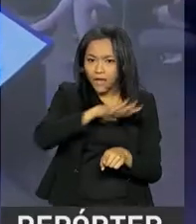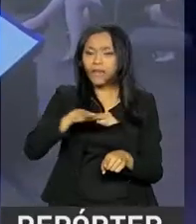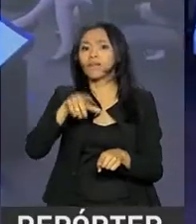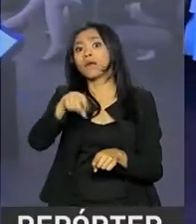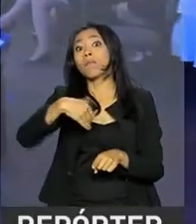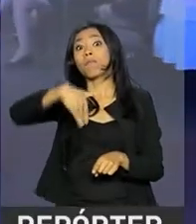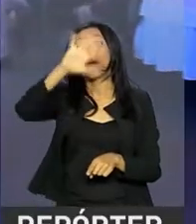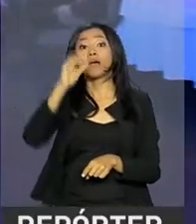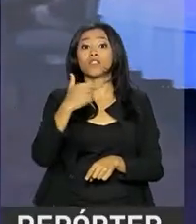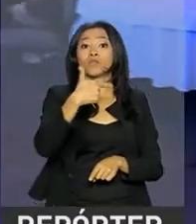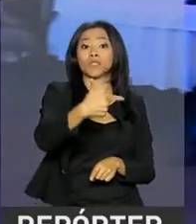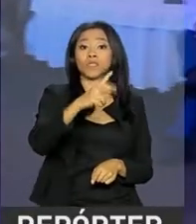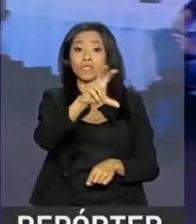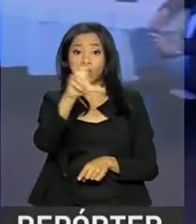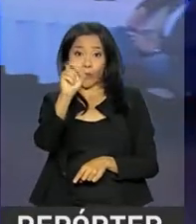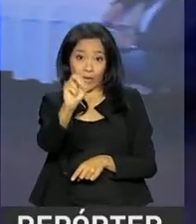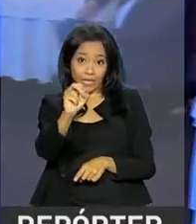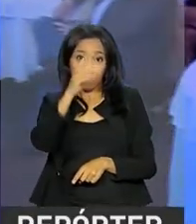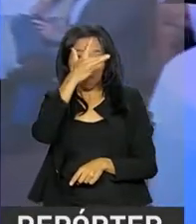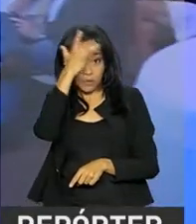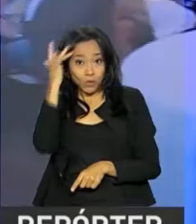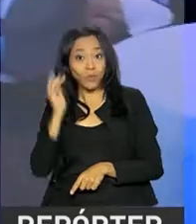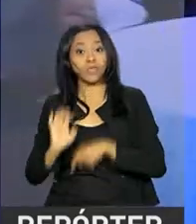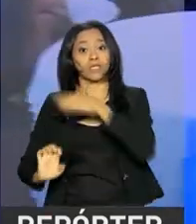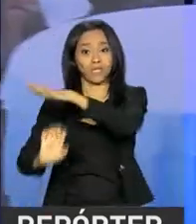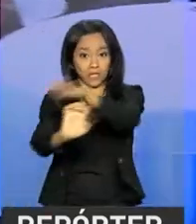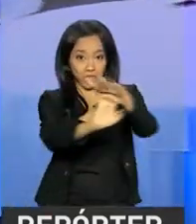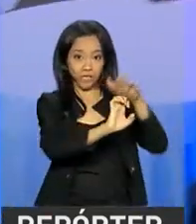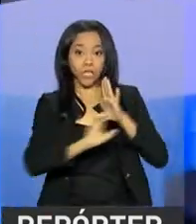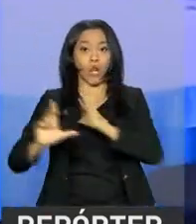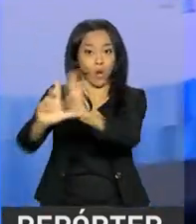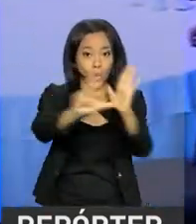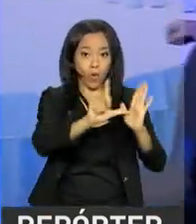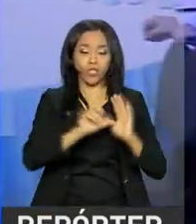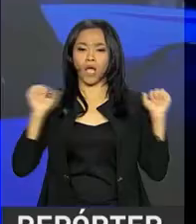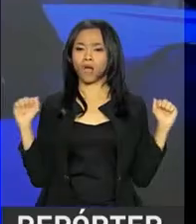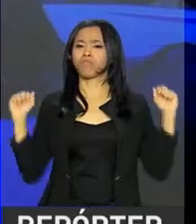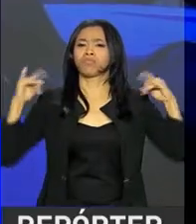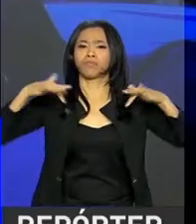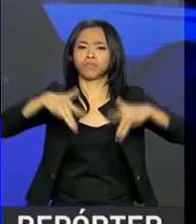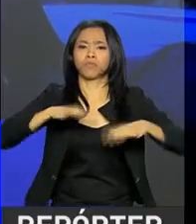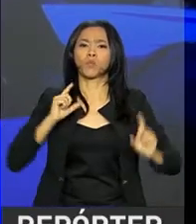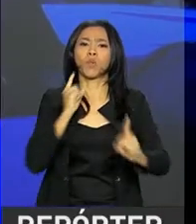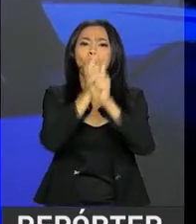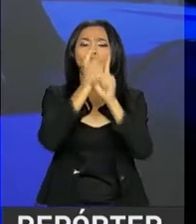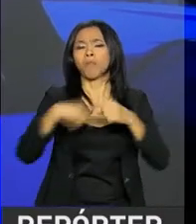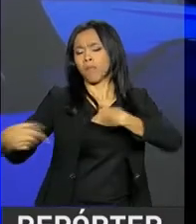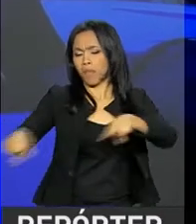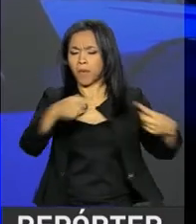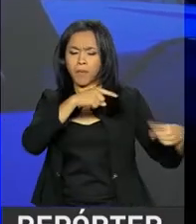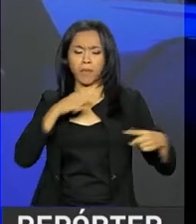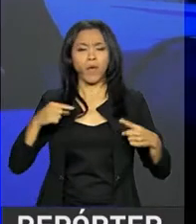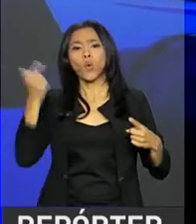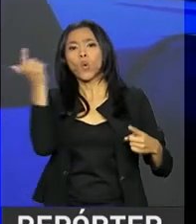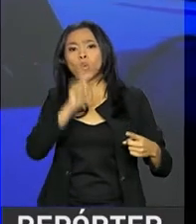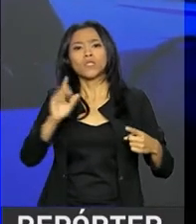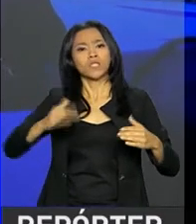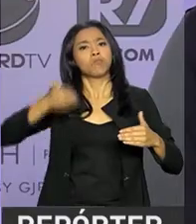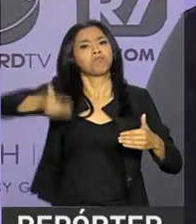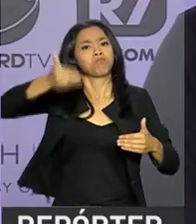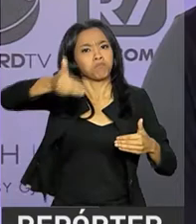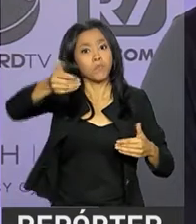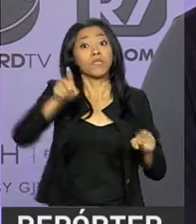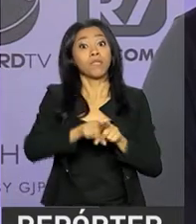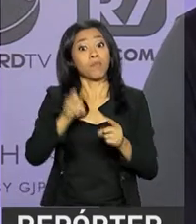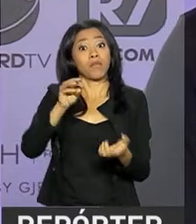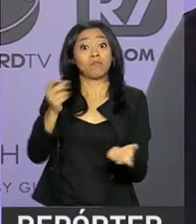de 250 empresários do ramo a se juntarem em Foz do Iguaçu para debater os avanços e desafios do setor.